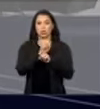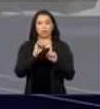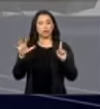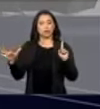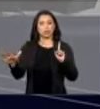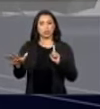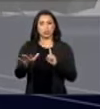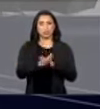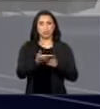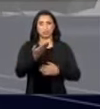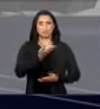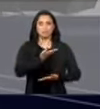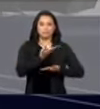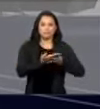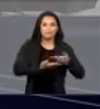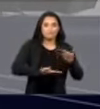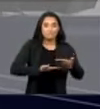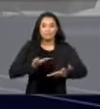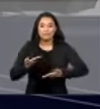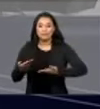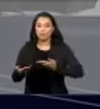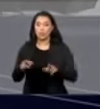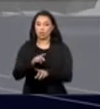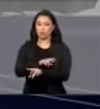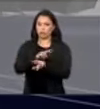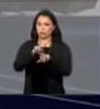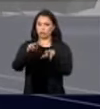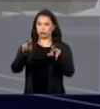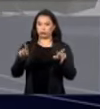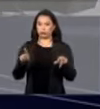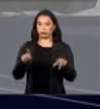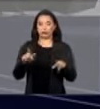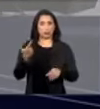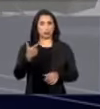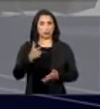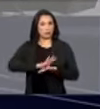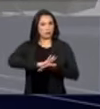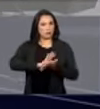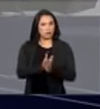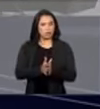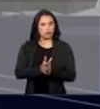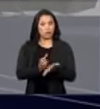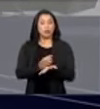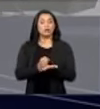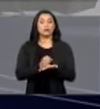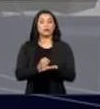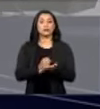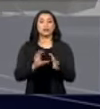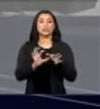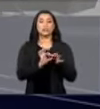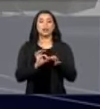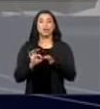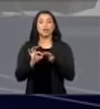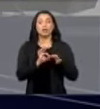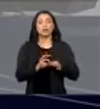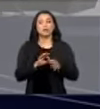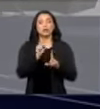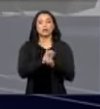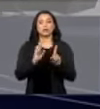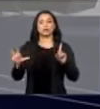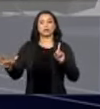fraterna, pluralista e sem preconceitos, fundada na harmonia social e comprometida na ordem